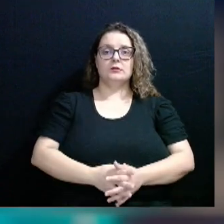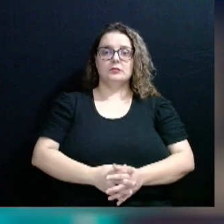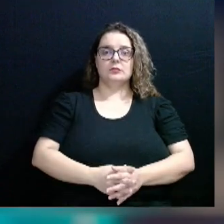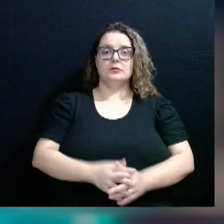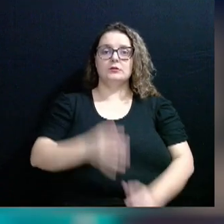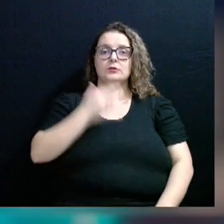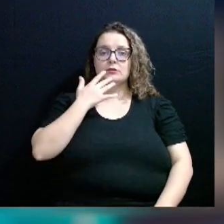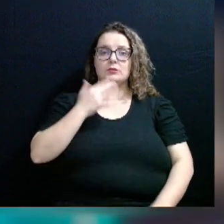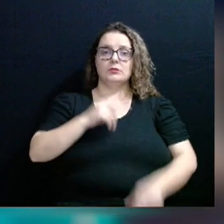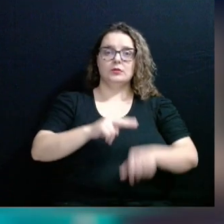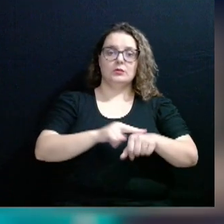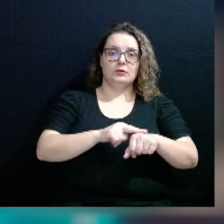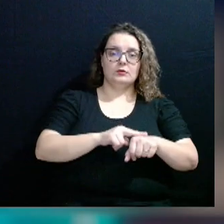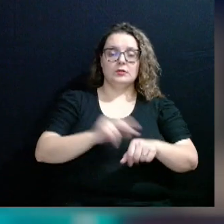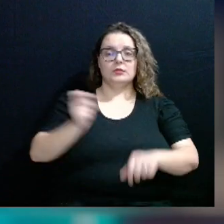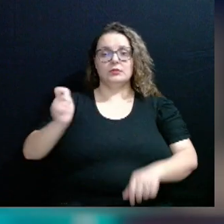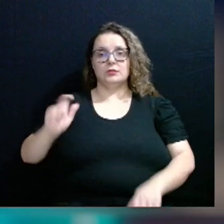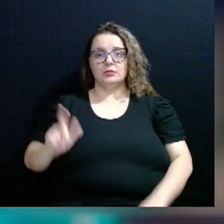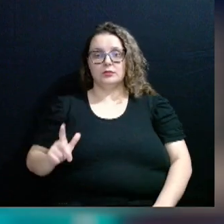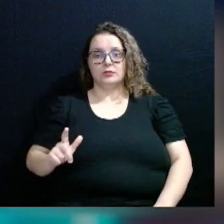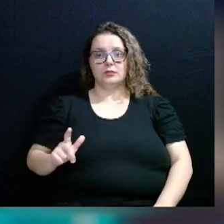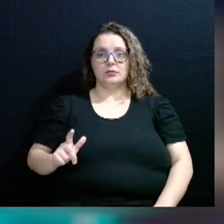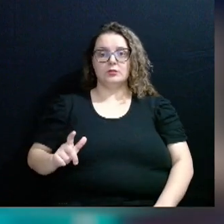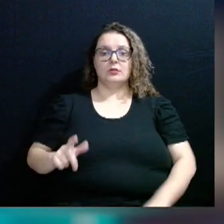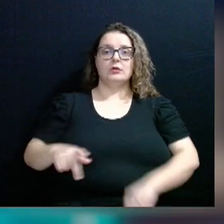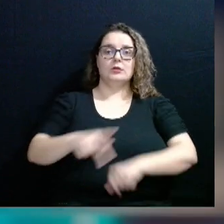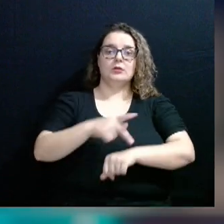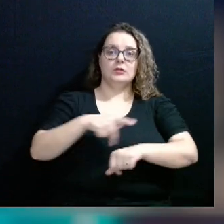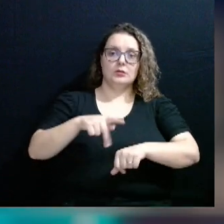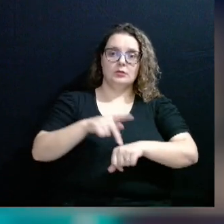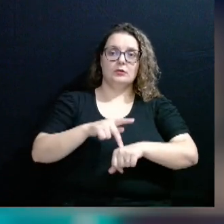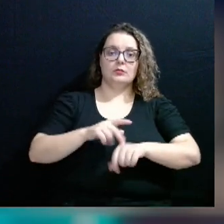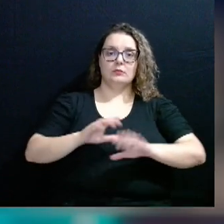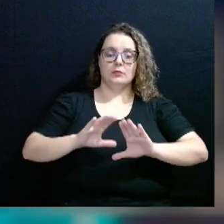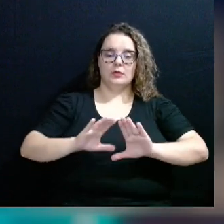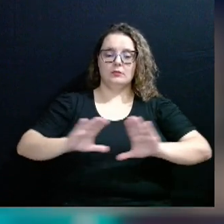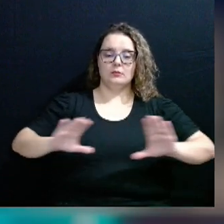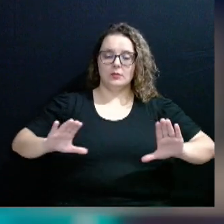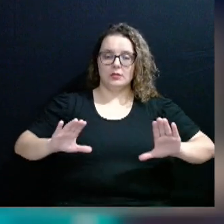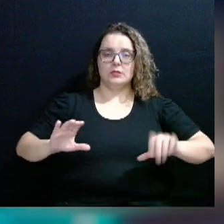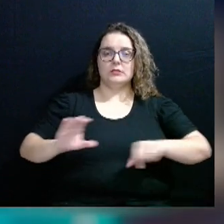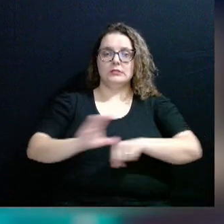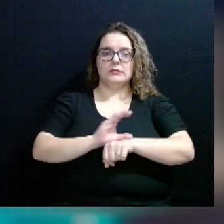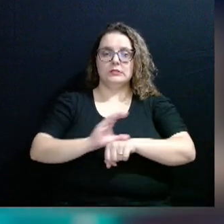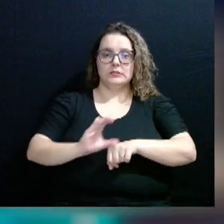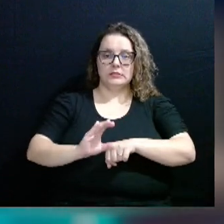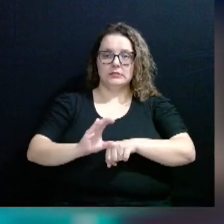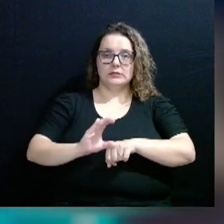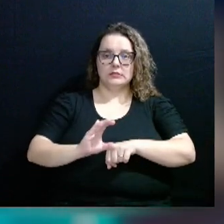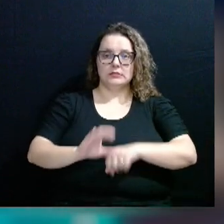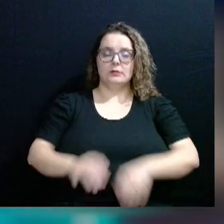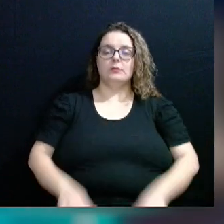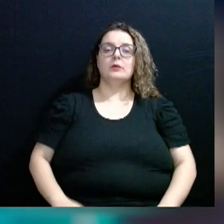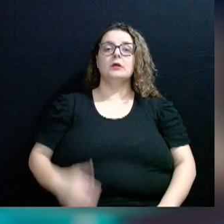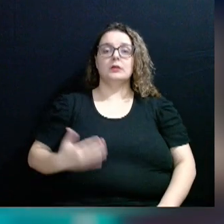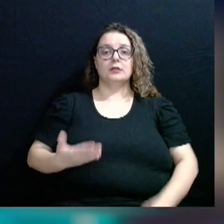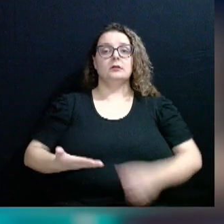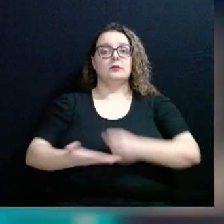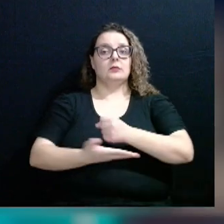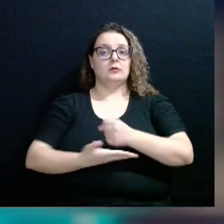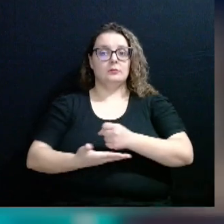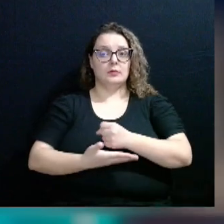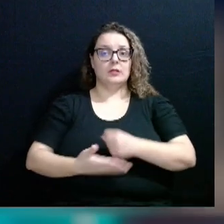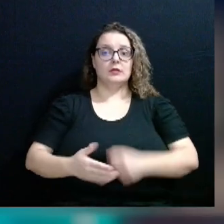verdinha e azul, enquanto o país, né, ele está com a cor cinza. Então a gente observa que a base do município